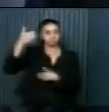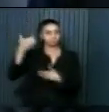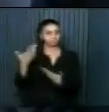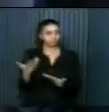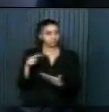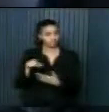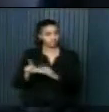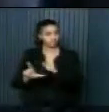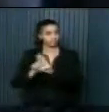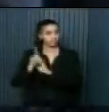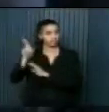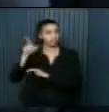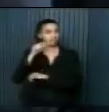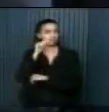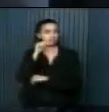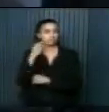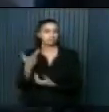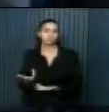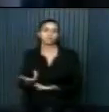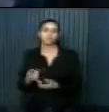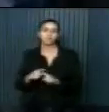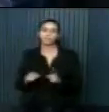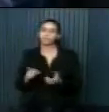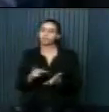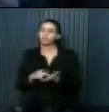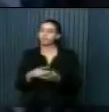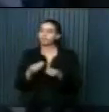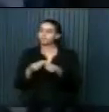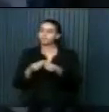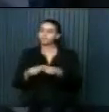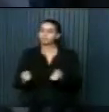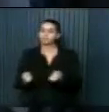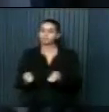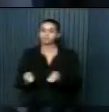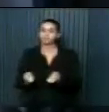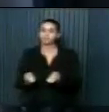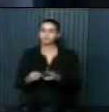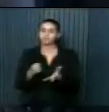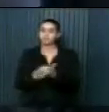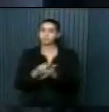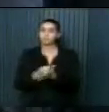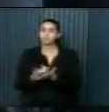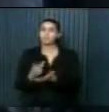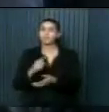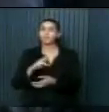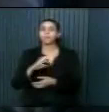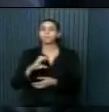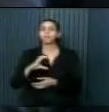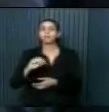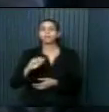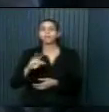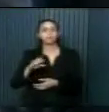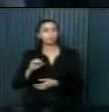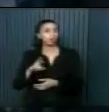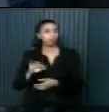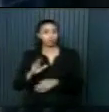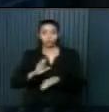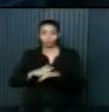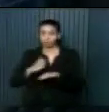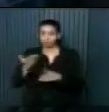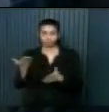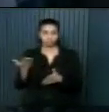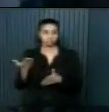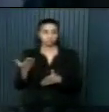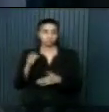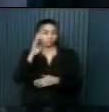do governo do estado de Sergipe, quando, na verdade, fica prejudicado, por exemplo, a questão do pagamento de precatórios judiciais de qualquer natureza.